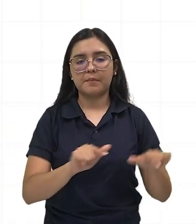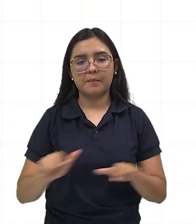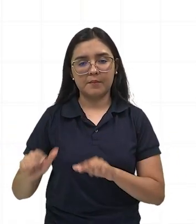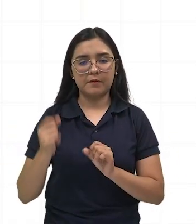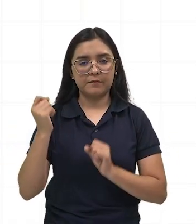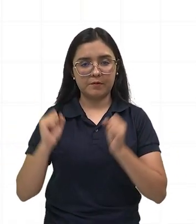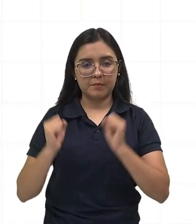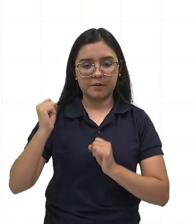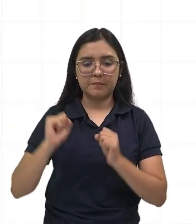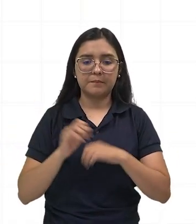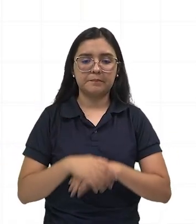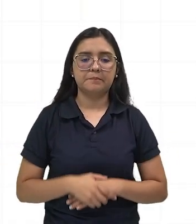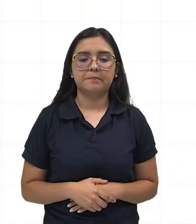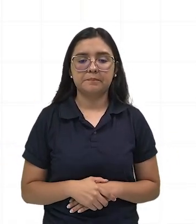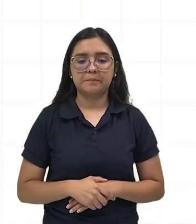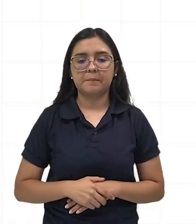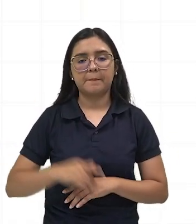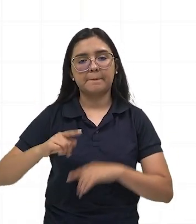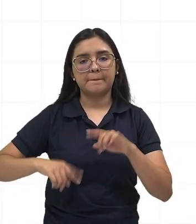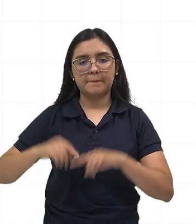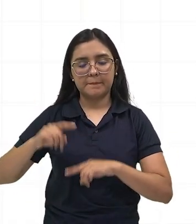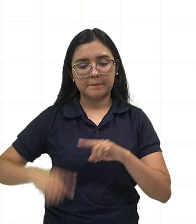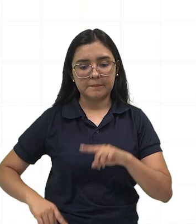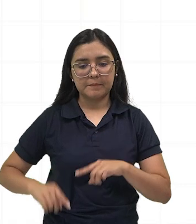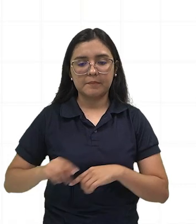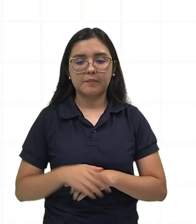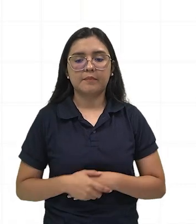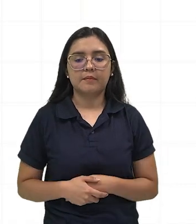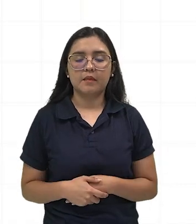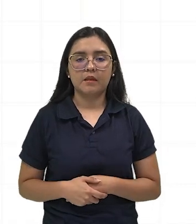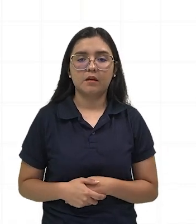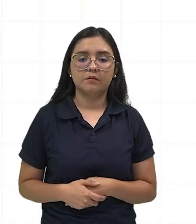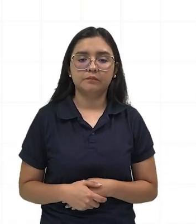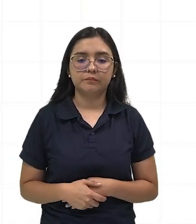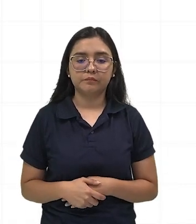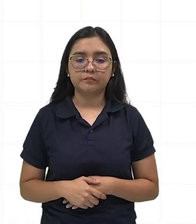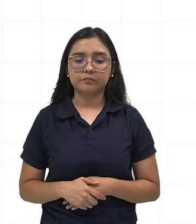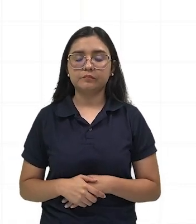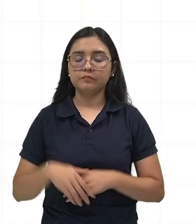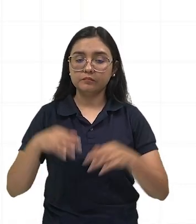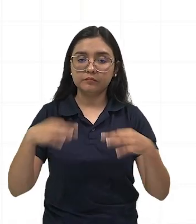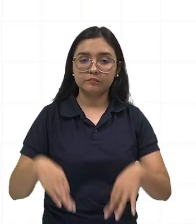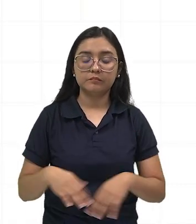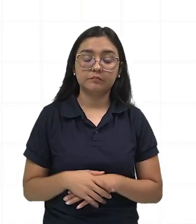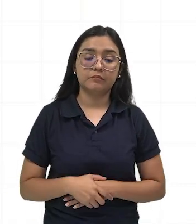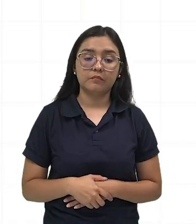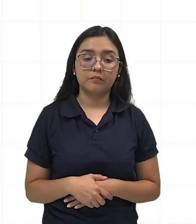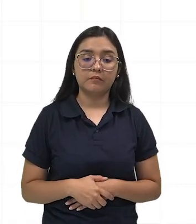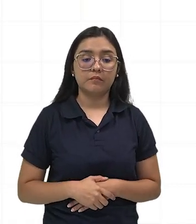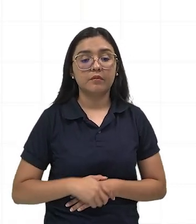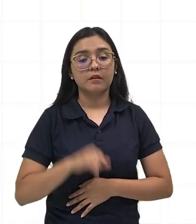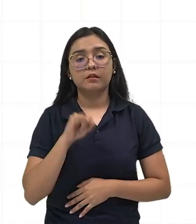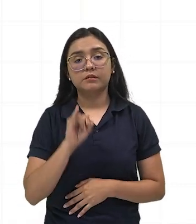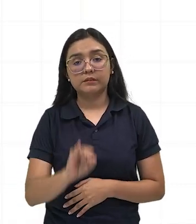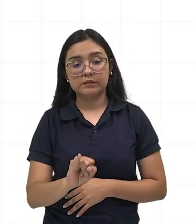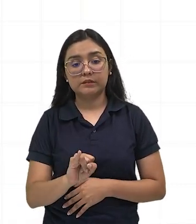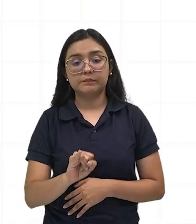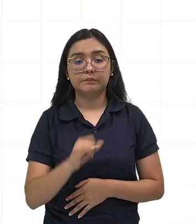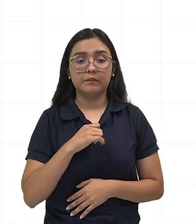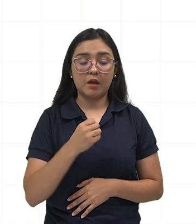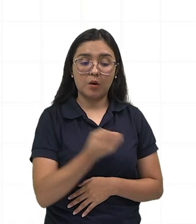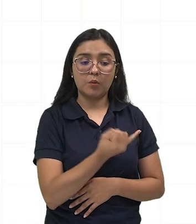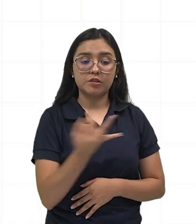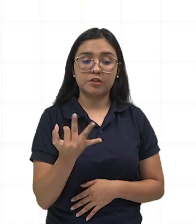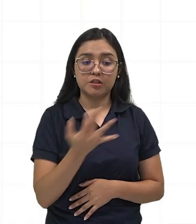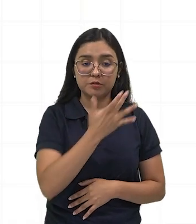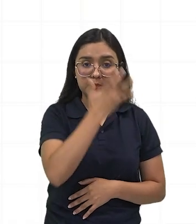Tá aqui, produtos, está ligado à produção, produtos. Ora, se eu aumento a